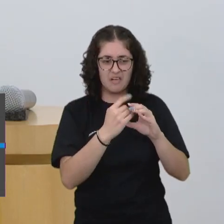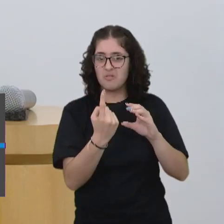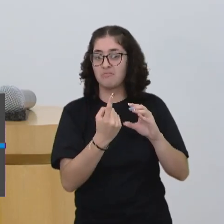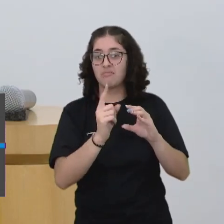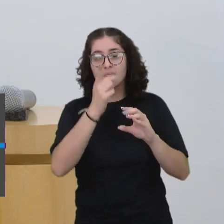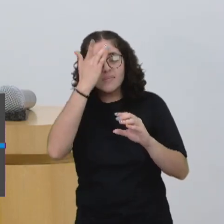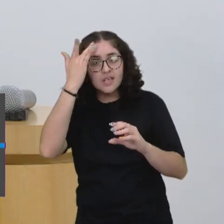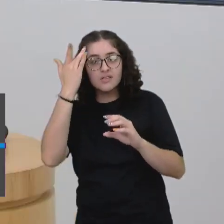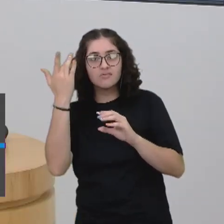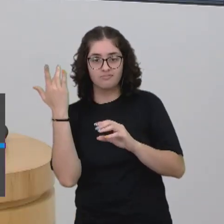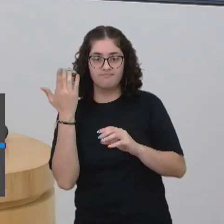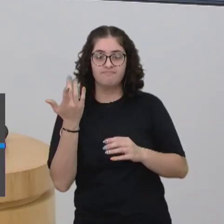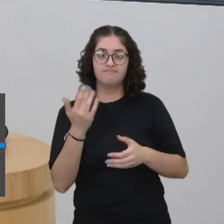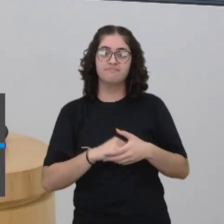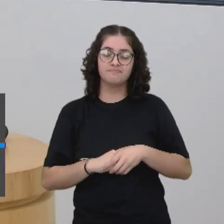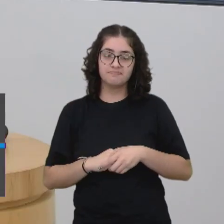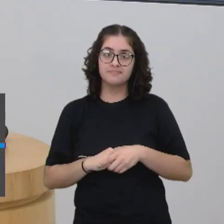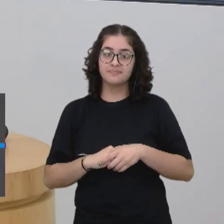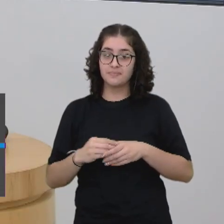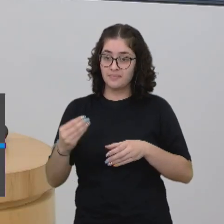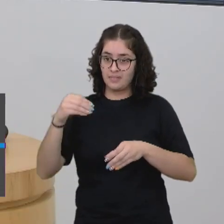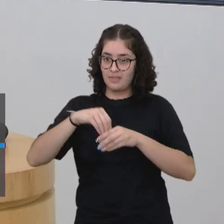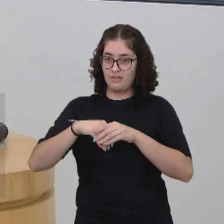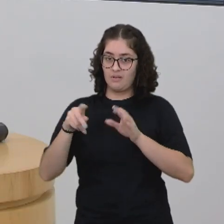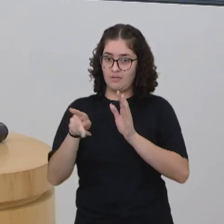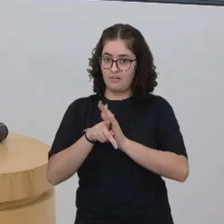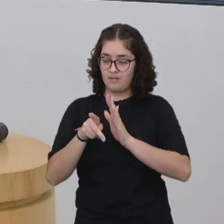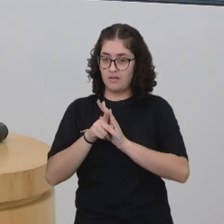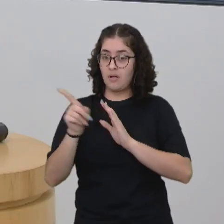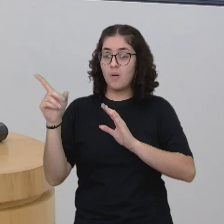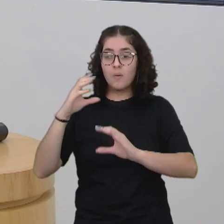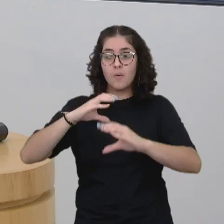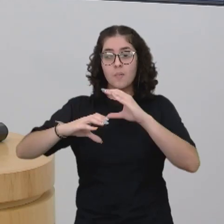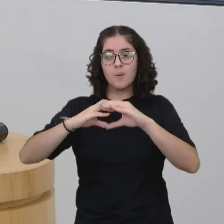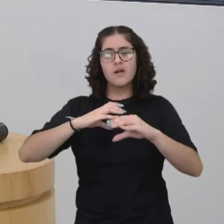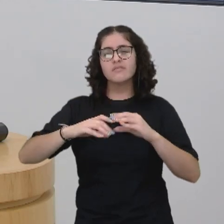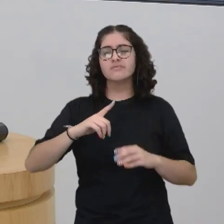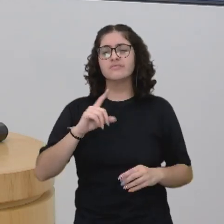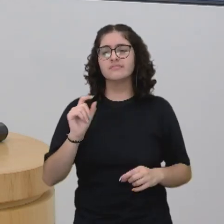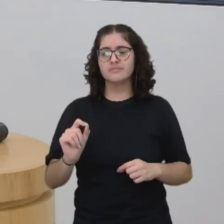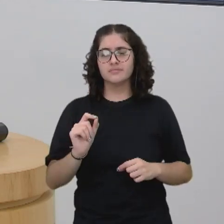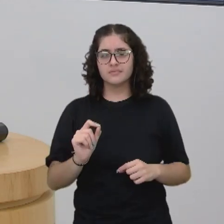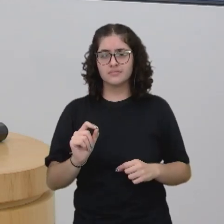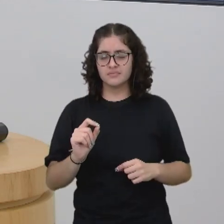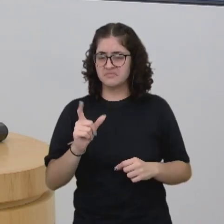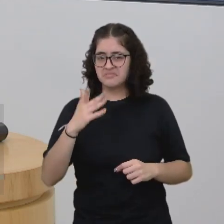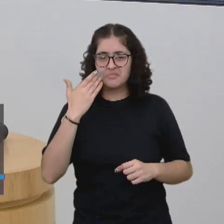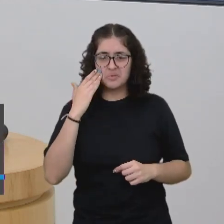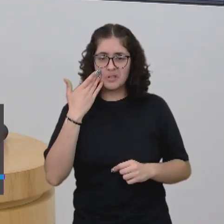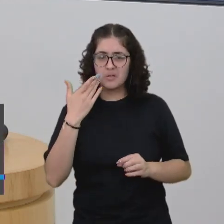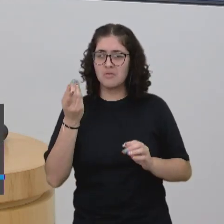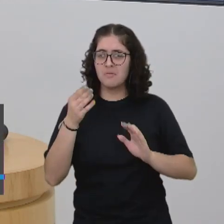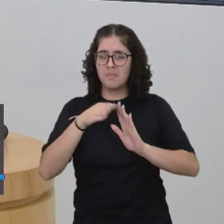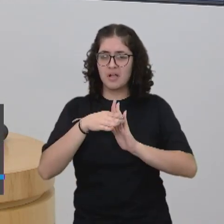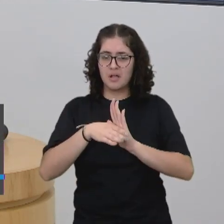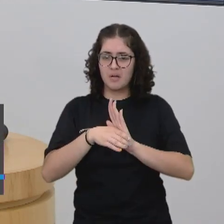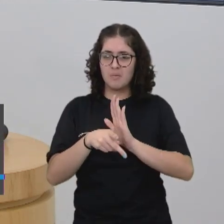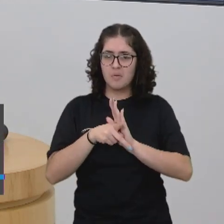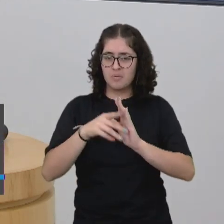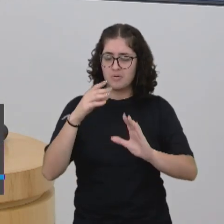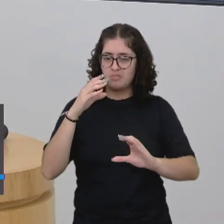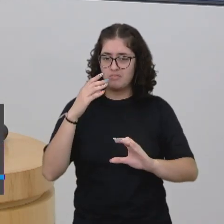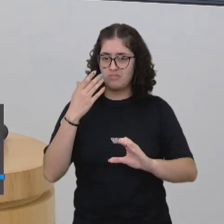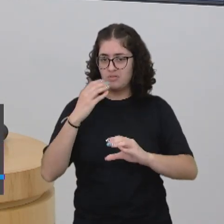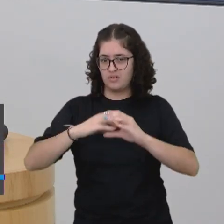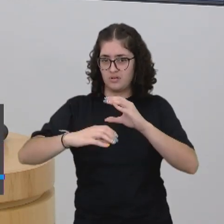né? E aí, dentro dessa questão da comunicação se a gente não entende todo o processo da comunicação, e aí a gente está